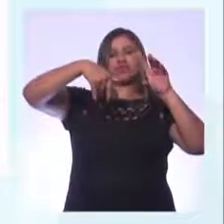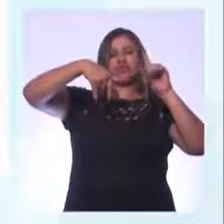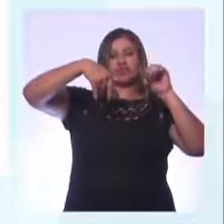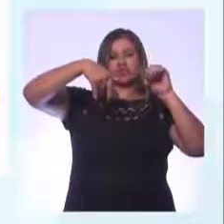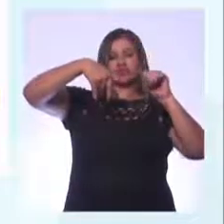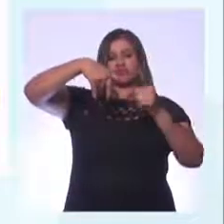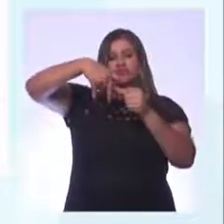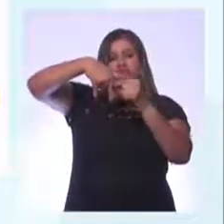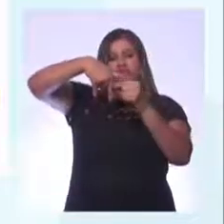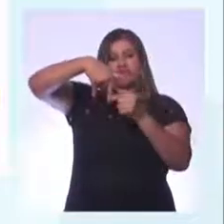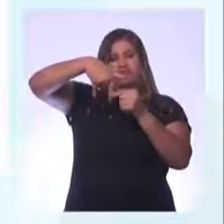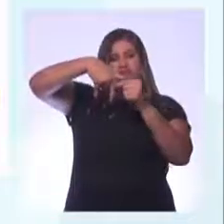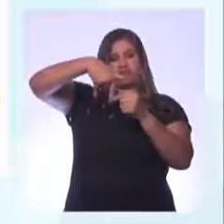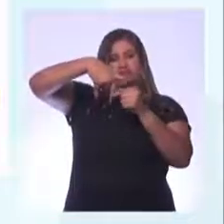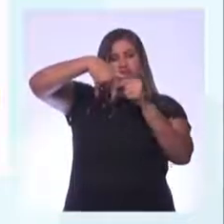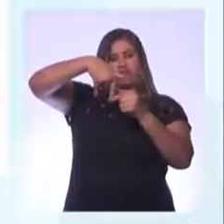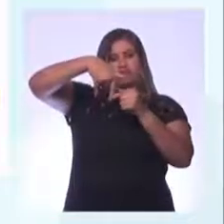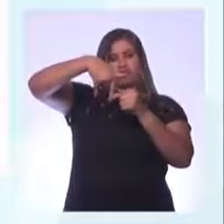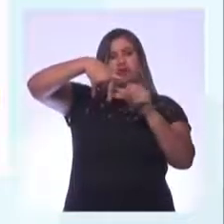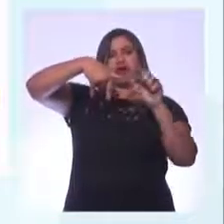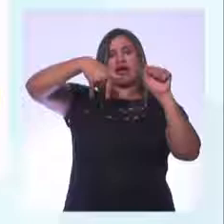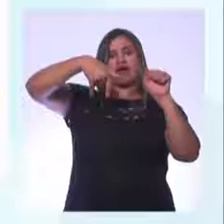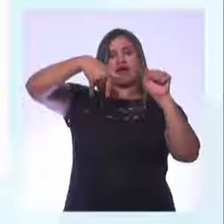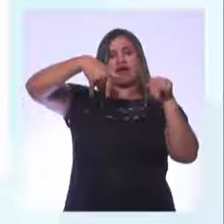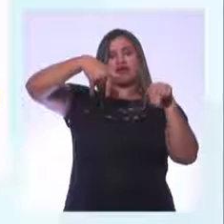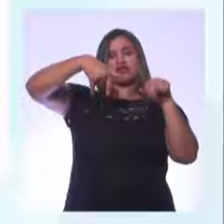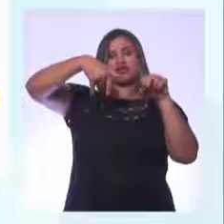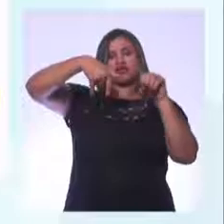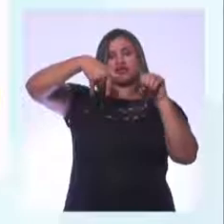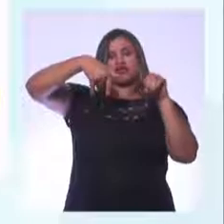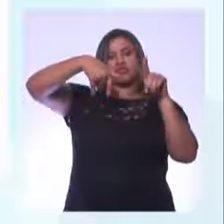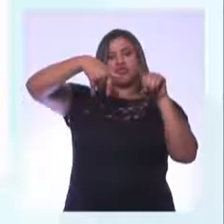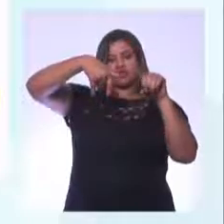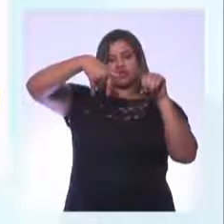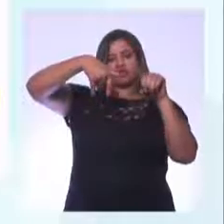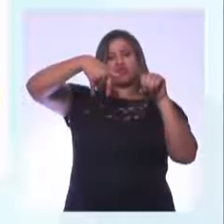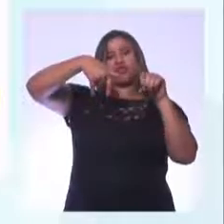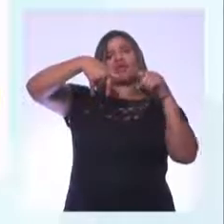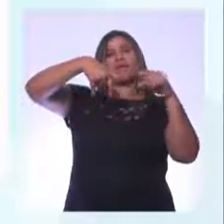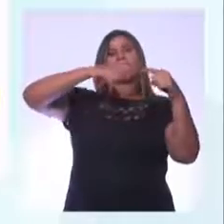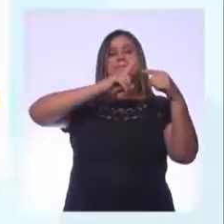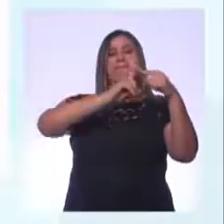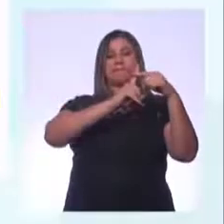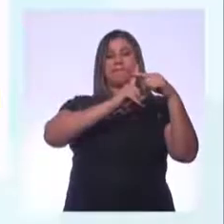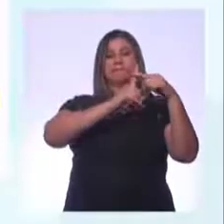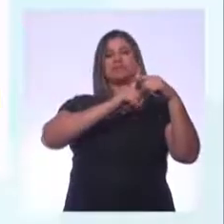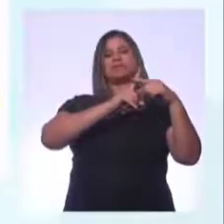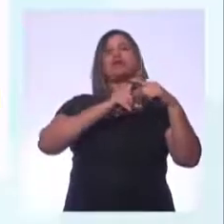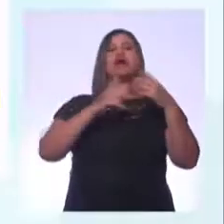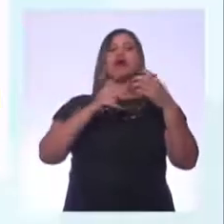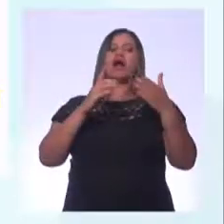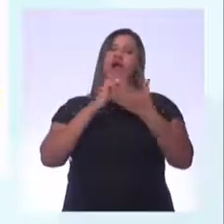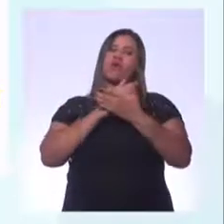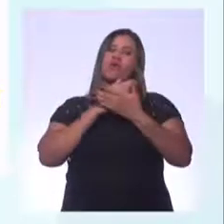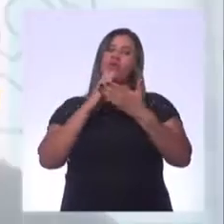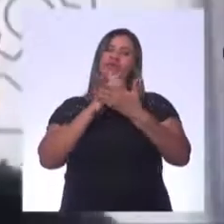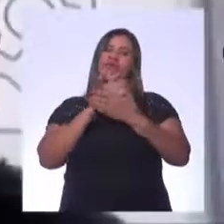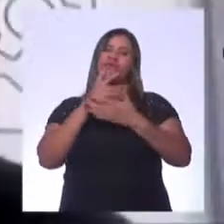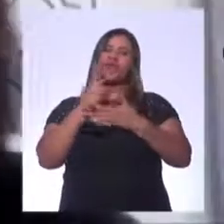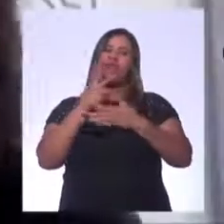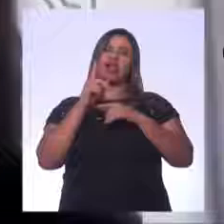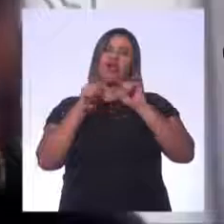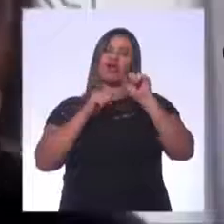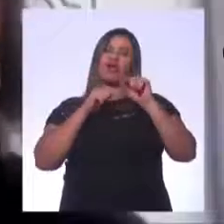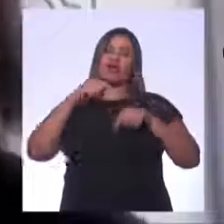tamanho maior é chamada de anodo, que tem o sinal de mais. Alguns costumam chamar aí no nome mais popular